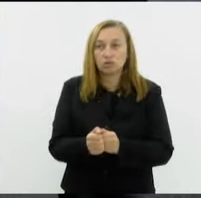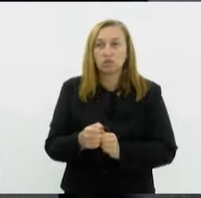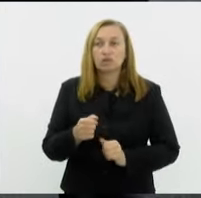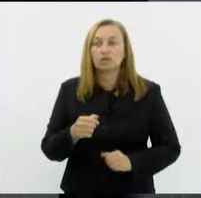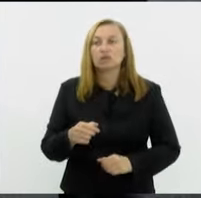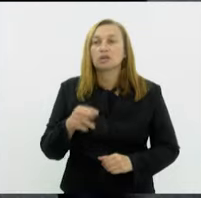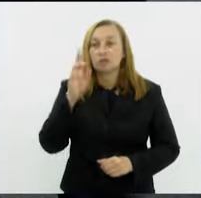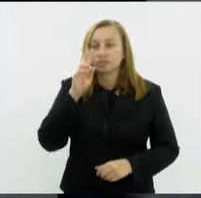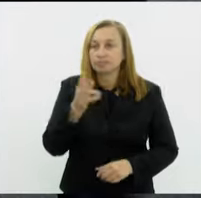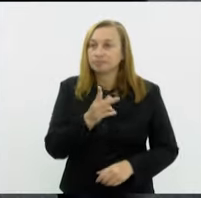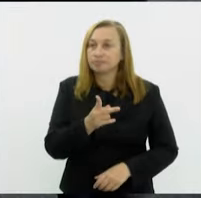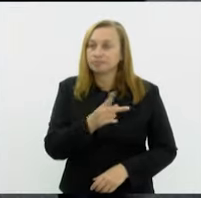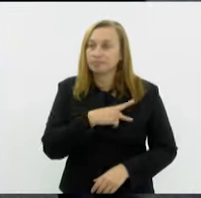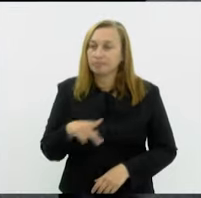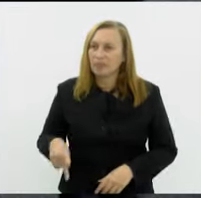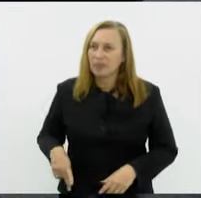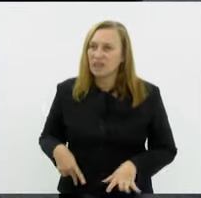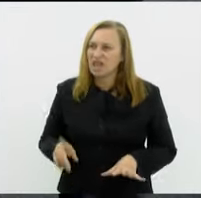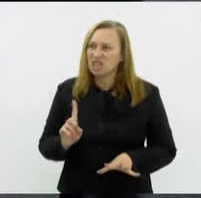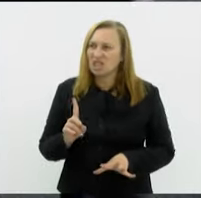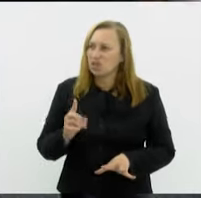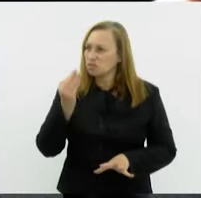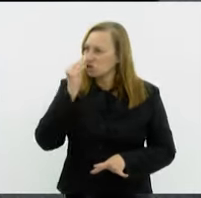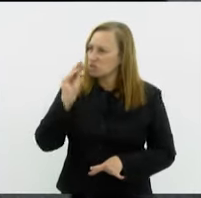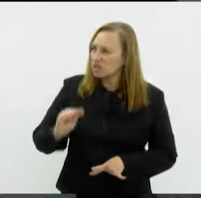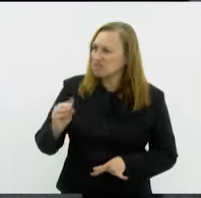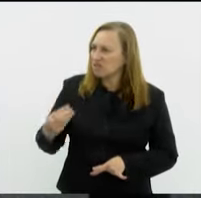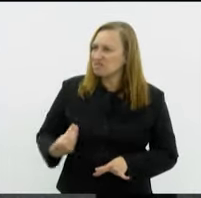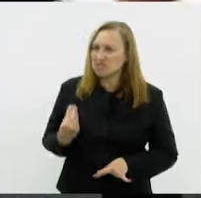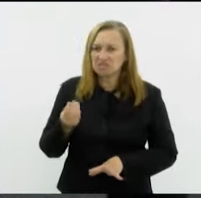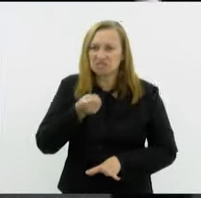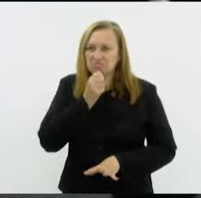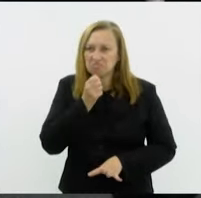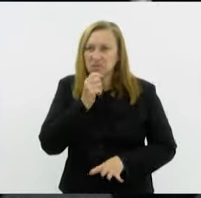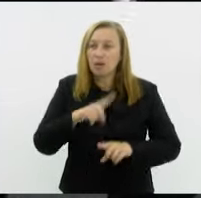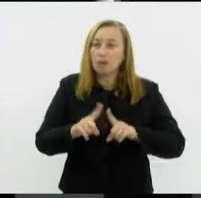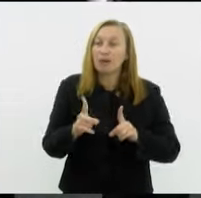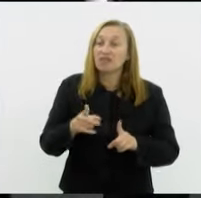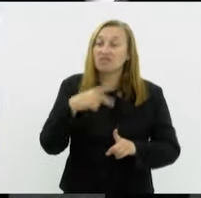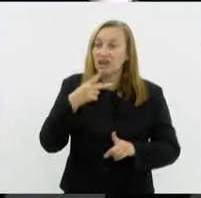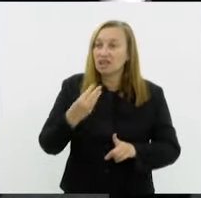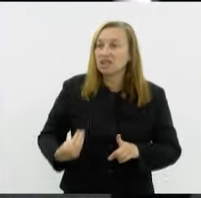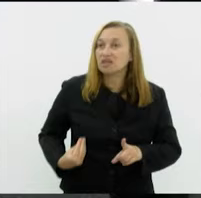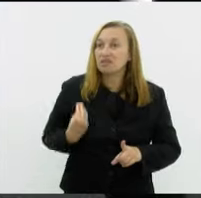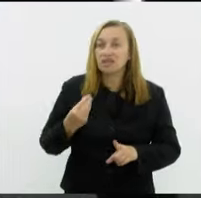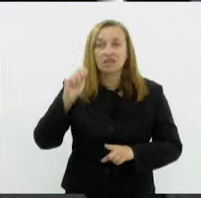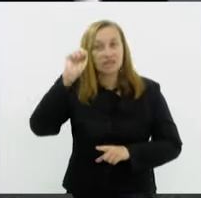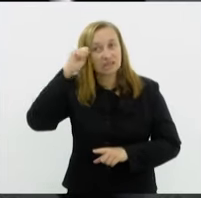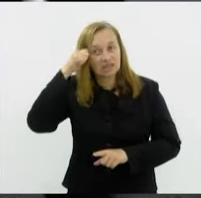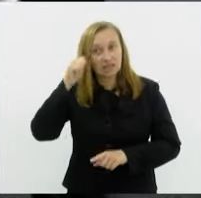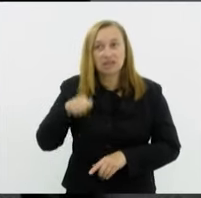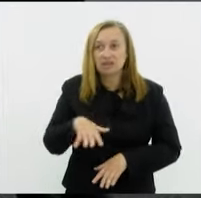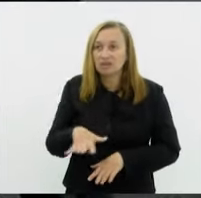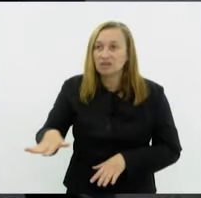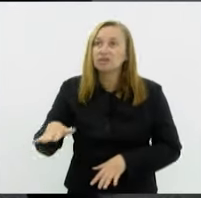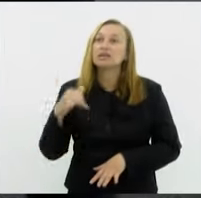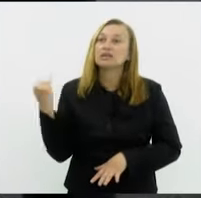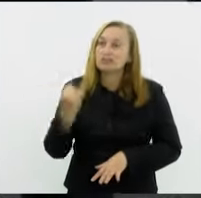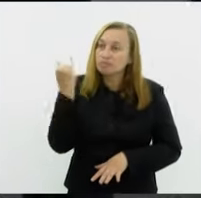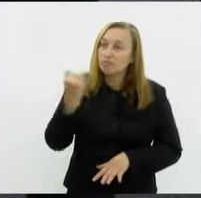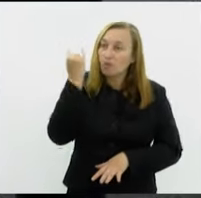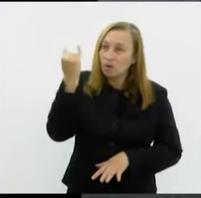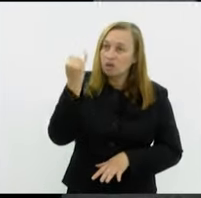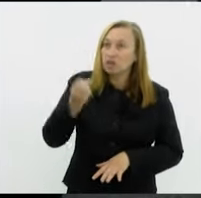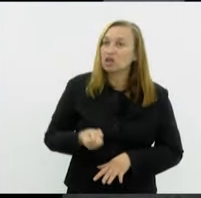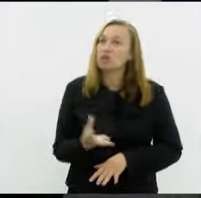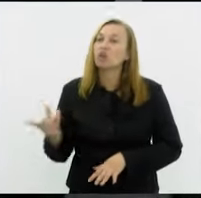não negligenciando a vida de ninguém. Pelo contrário, dizendo que vidas negras faveladas importam. E